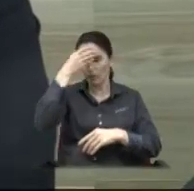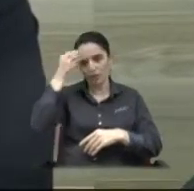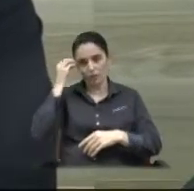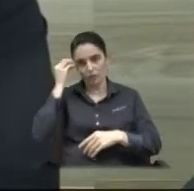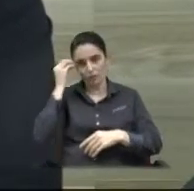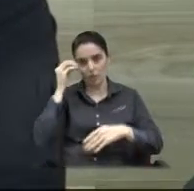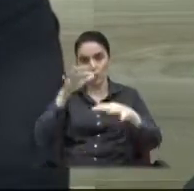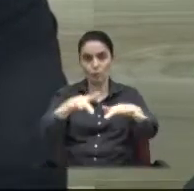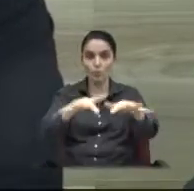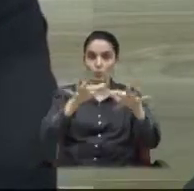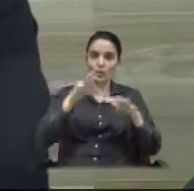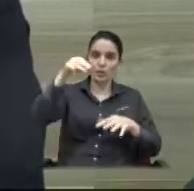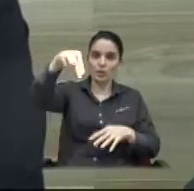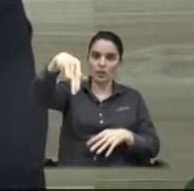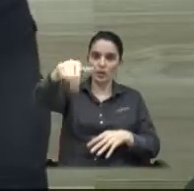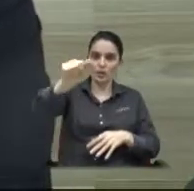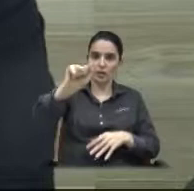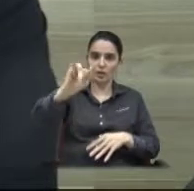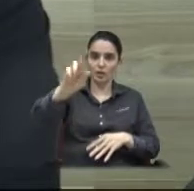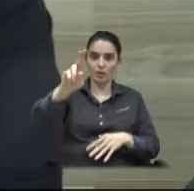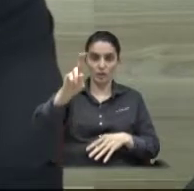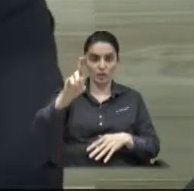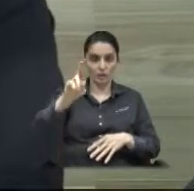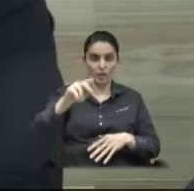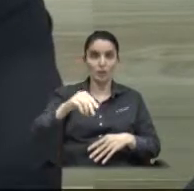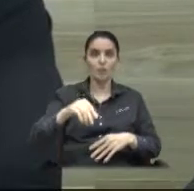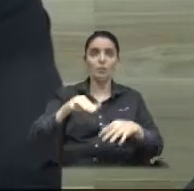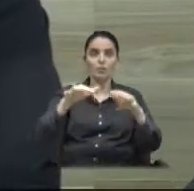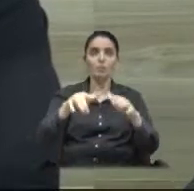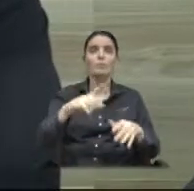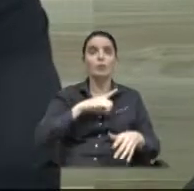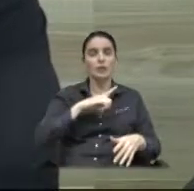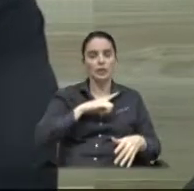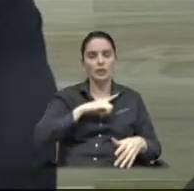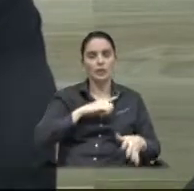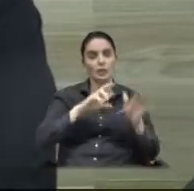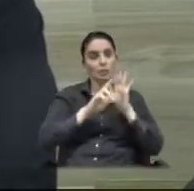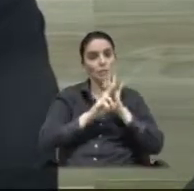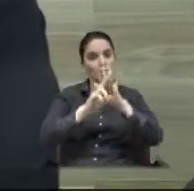com outros representantes do sindicato, que sabem, associação,